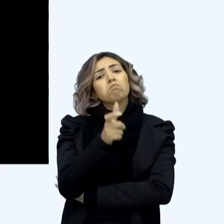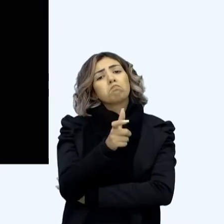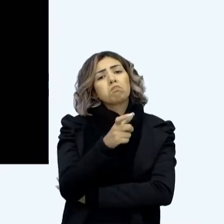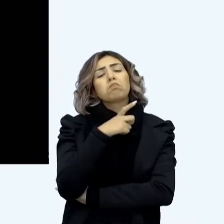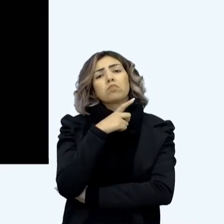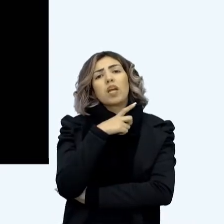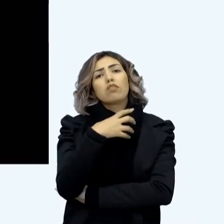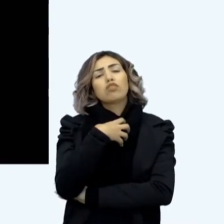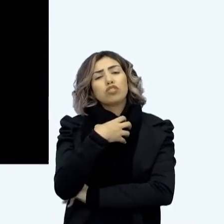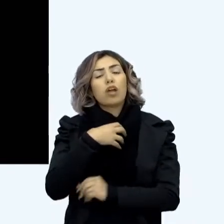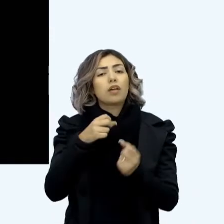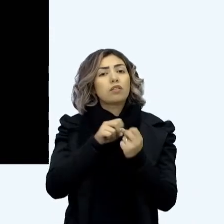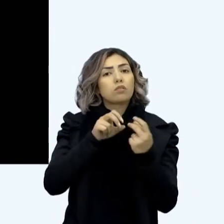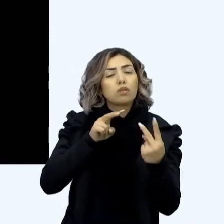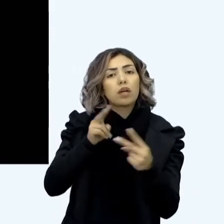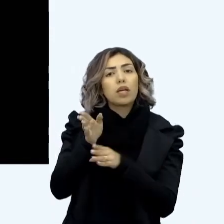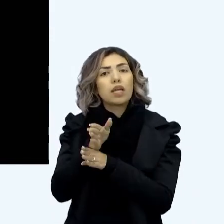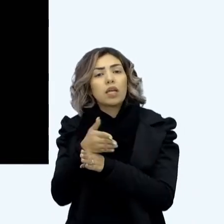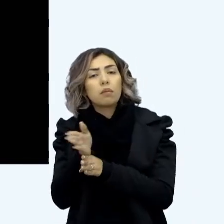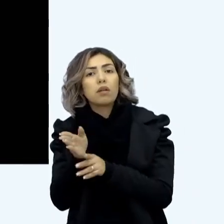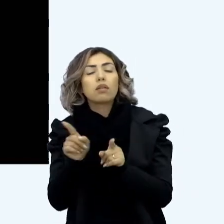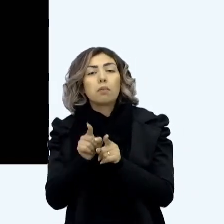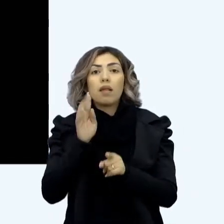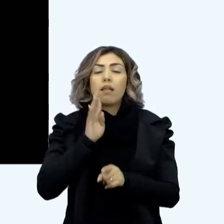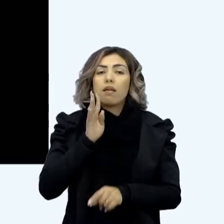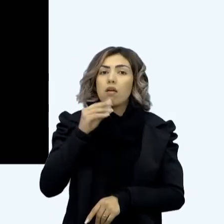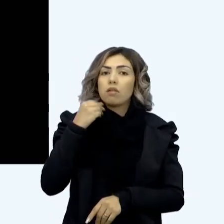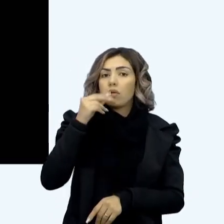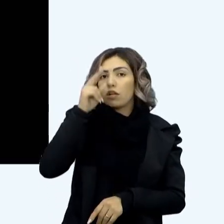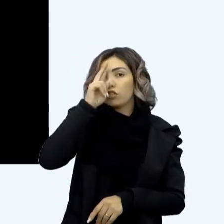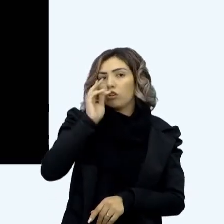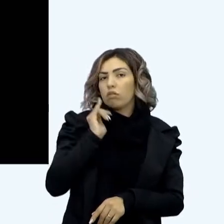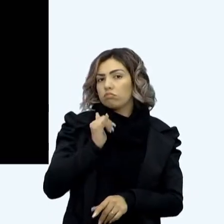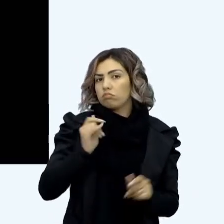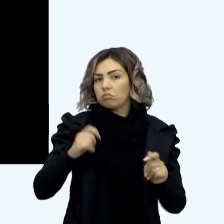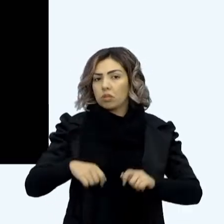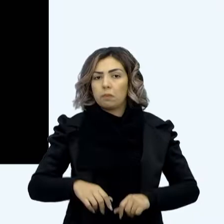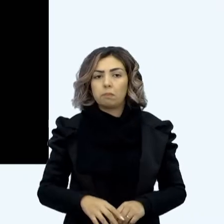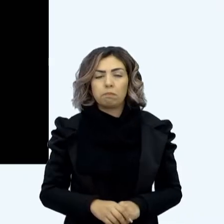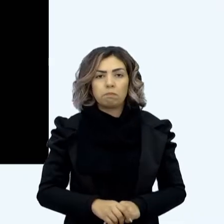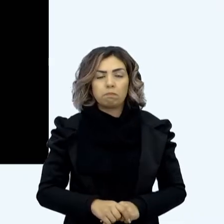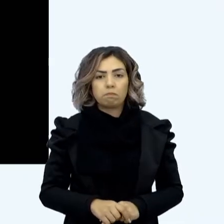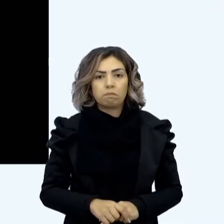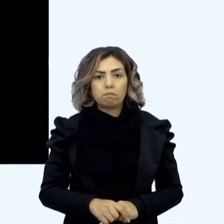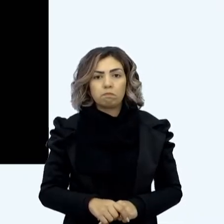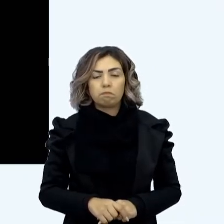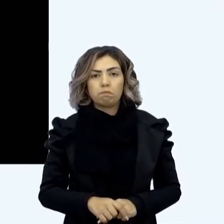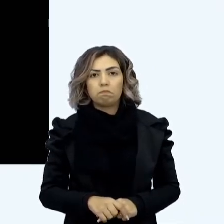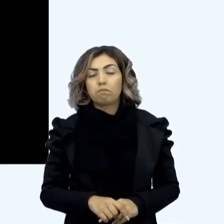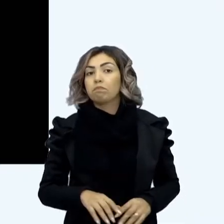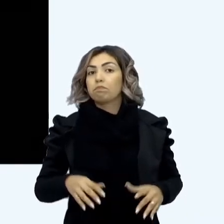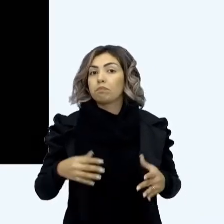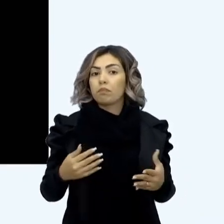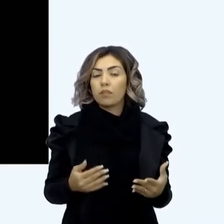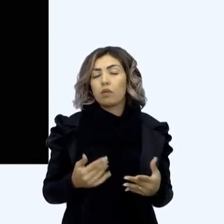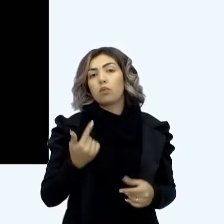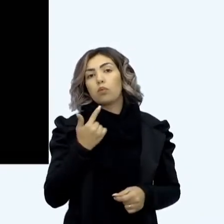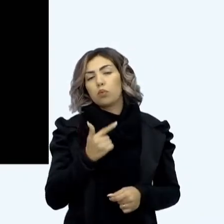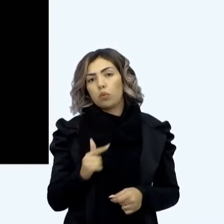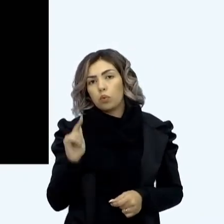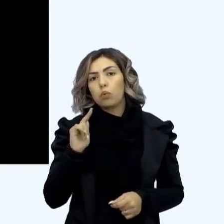híbridas e experimentais de contar uma história. Já em relação ao eixo